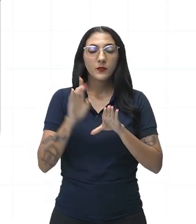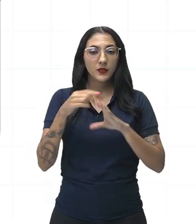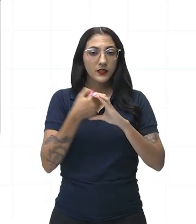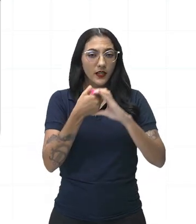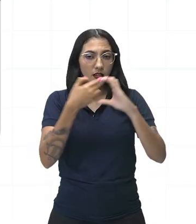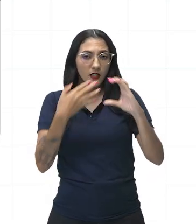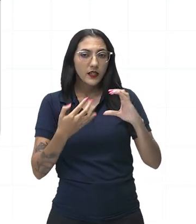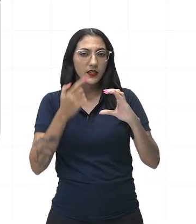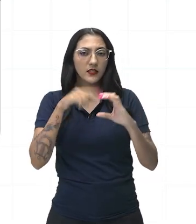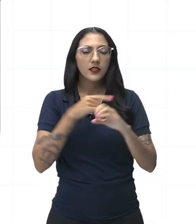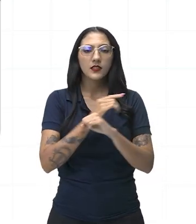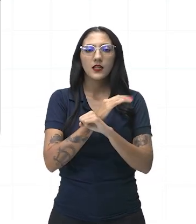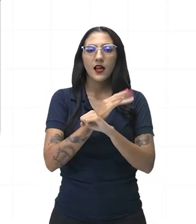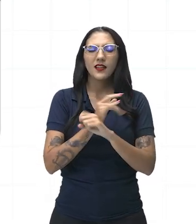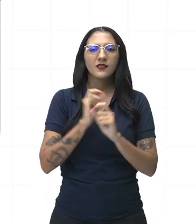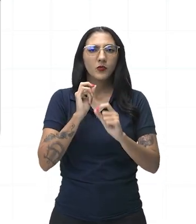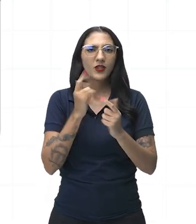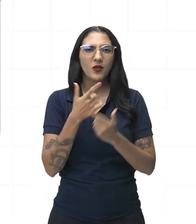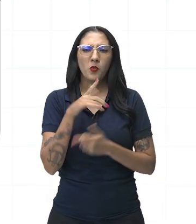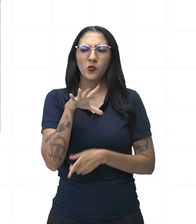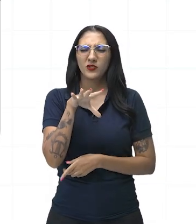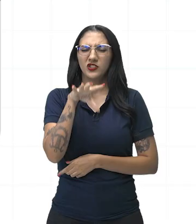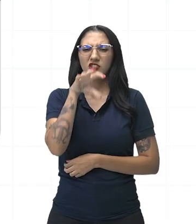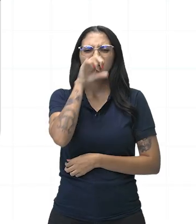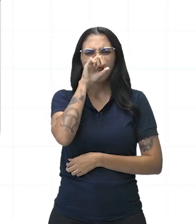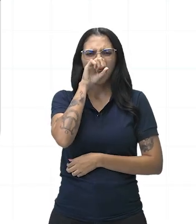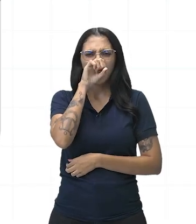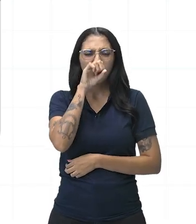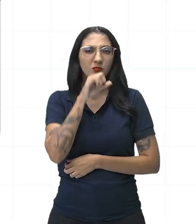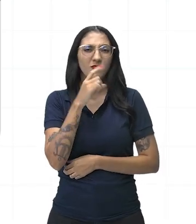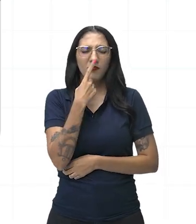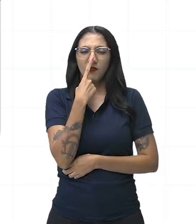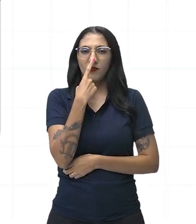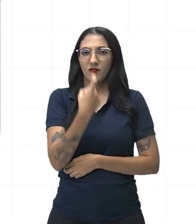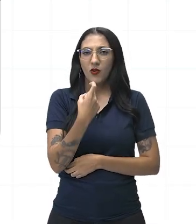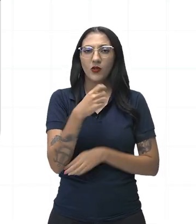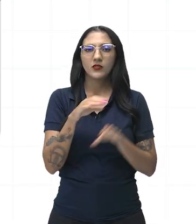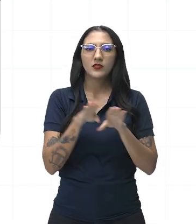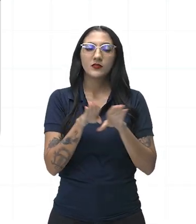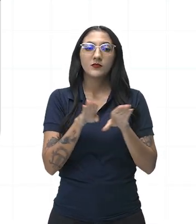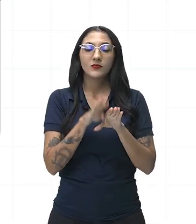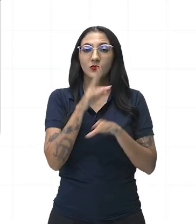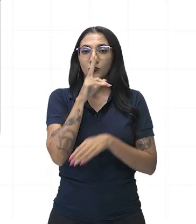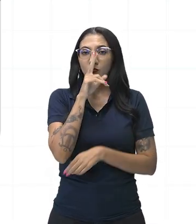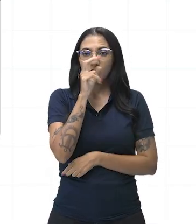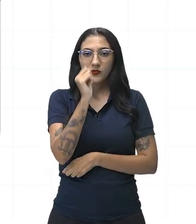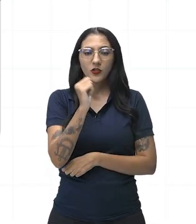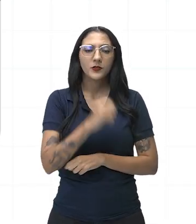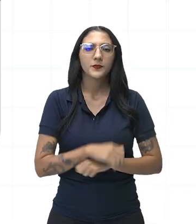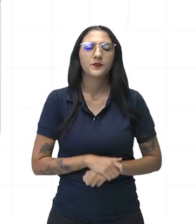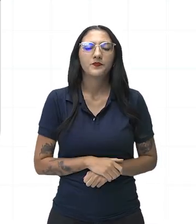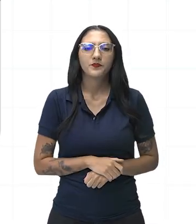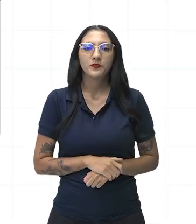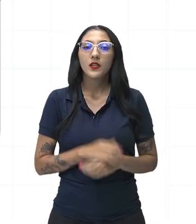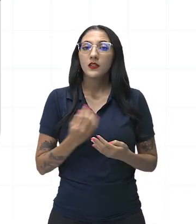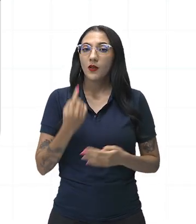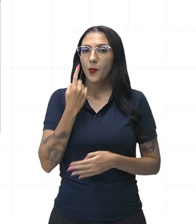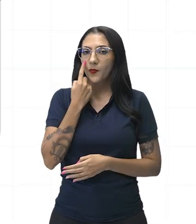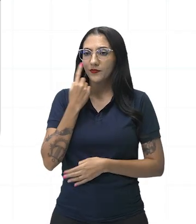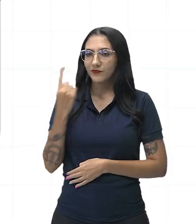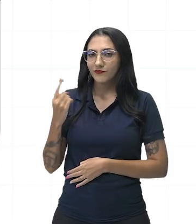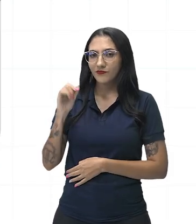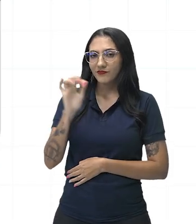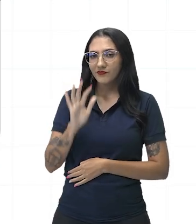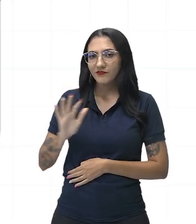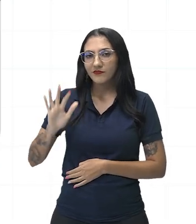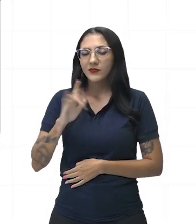tipo de ácido é o seu cheiro de vinagre, muito característico. Essa representação espacial, como eu